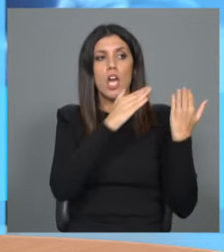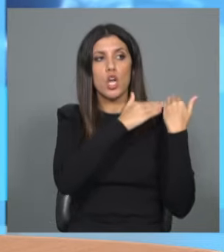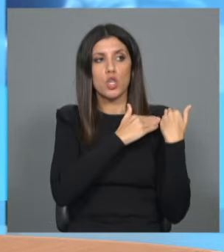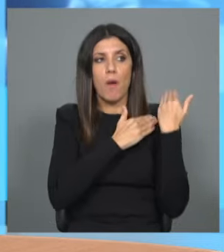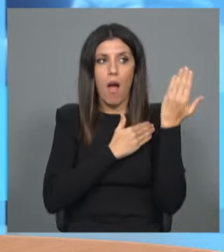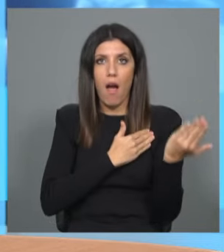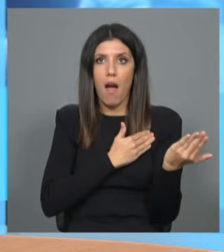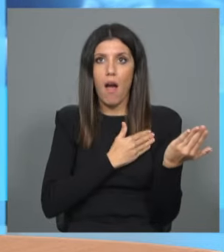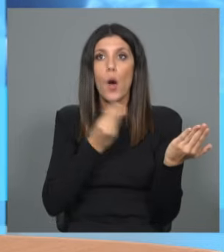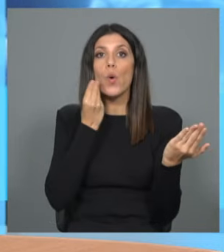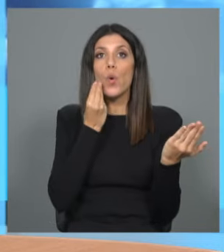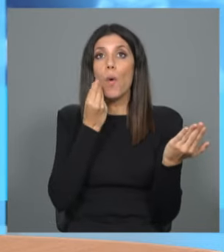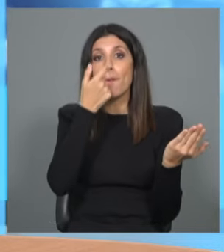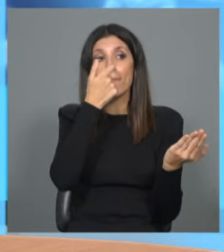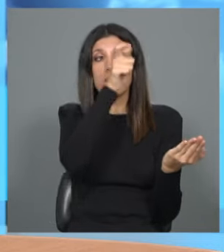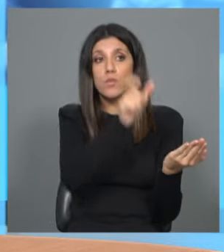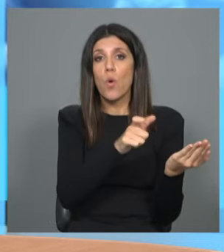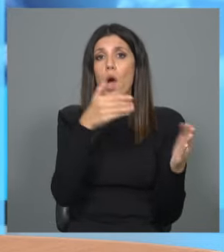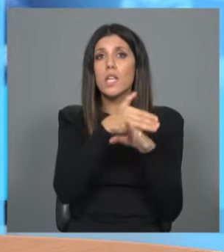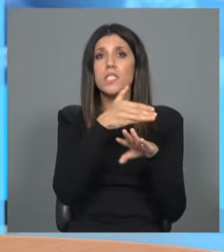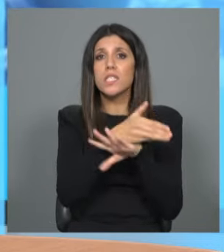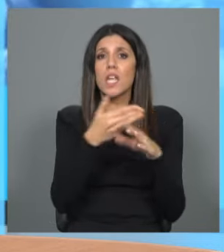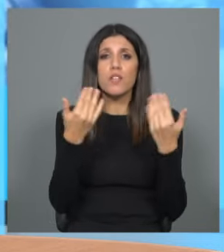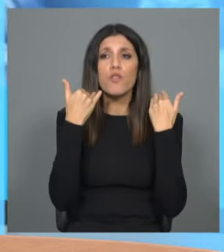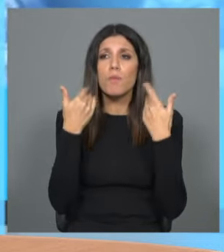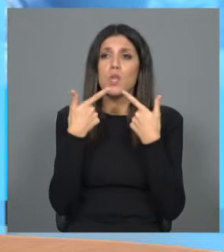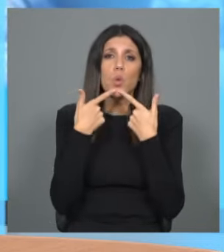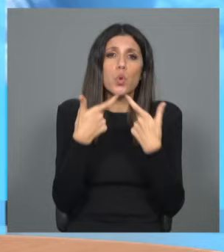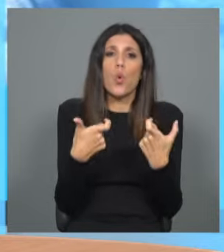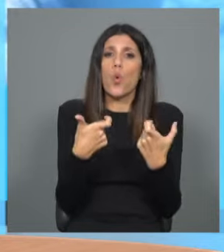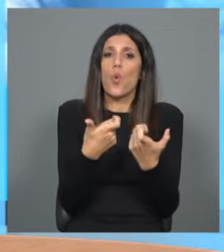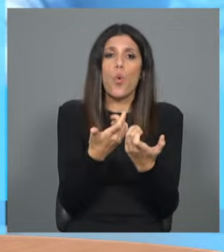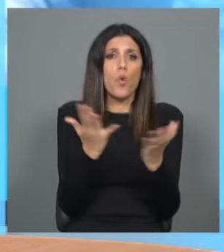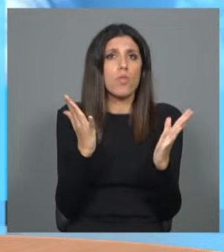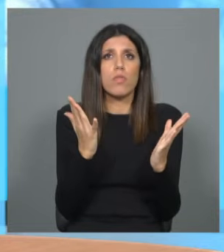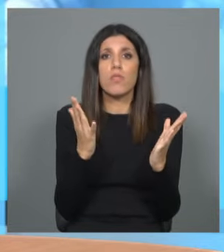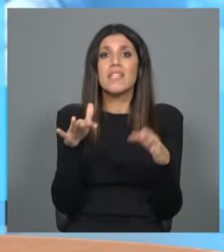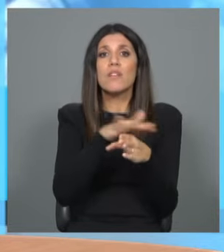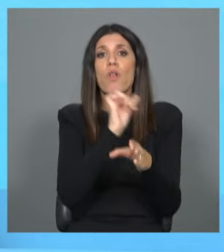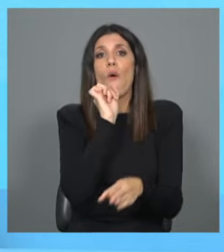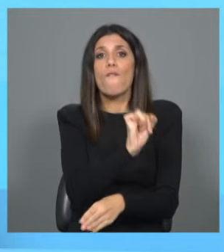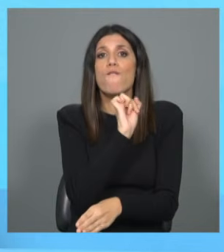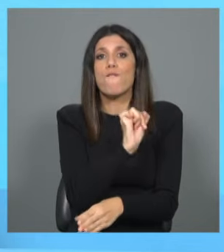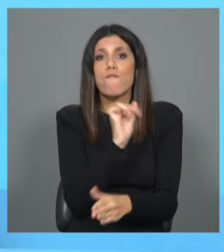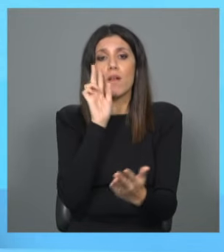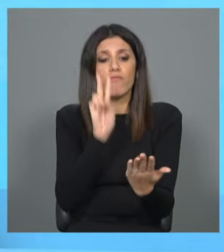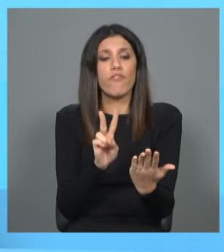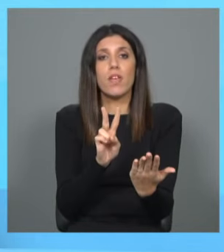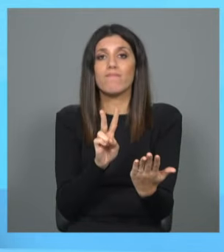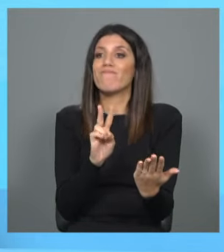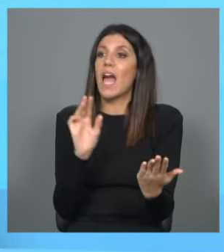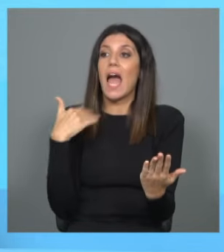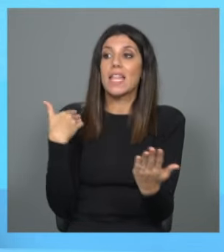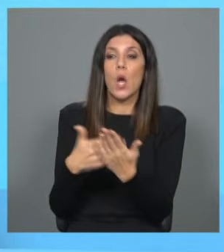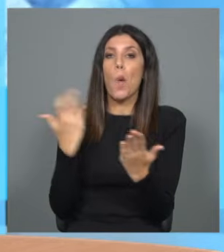que isso aconteça, o doente tem que ter acesso à maior parte da informação, a toda a informação sobre a sua situação. Isso não se verifica,